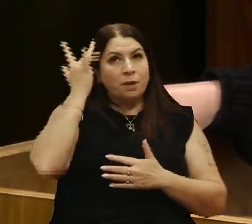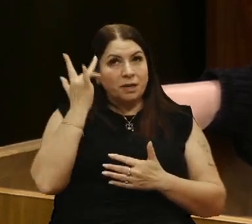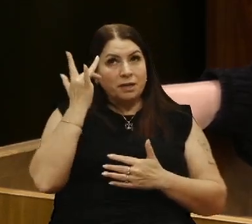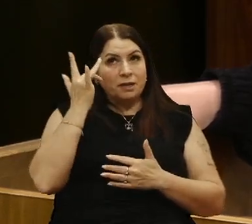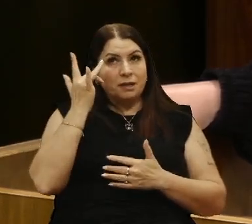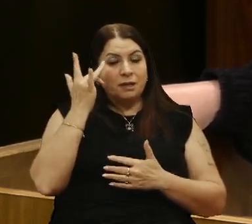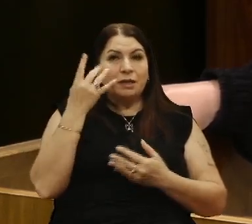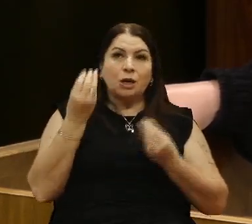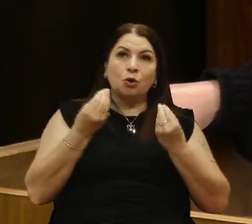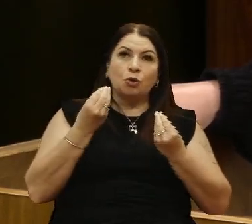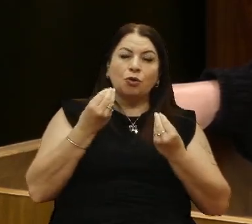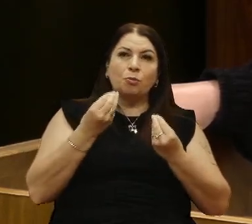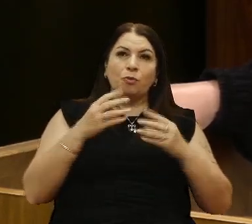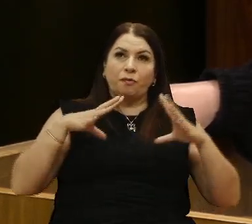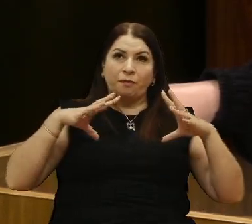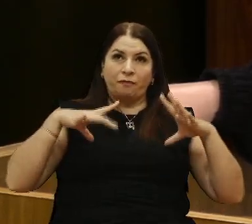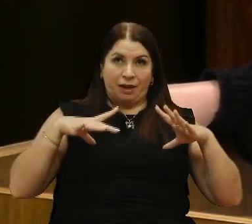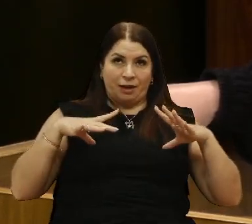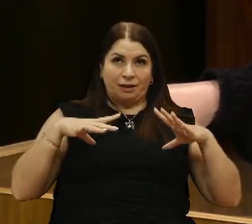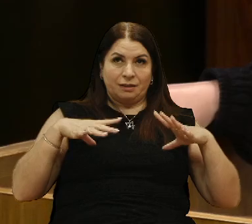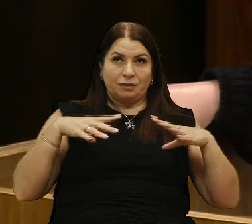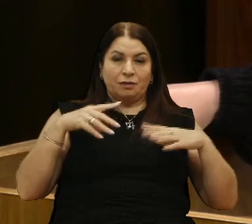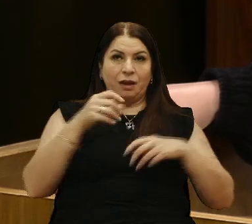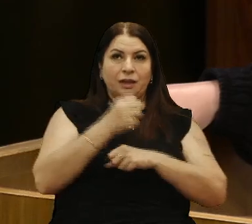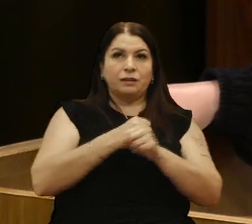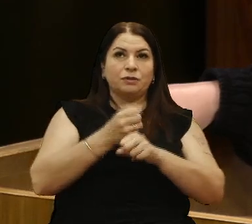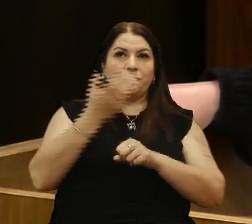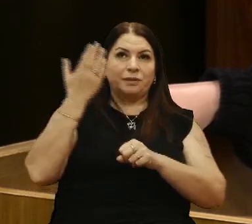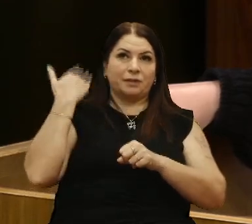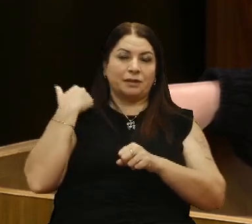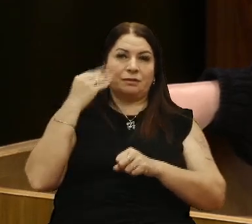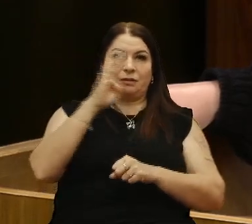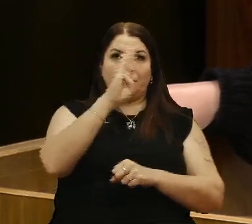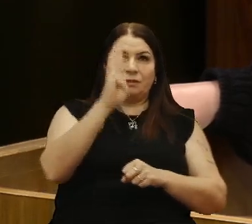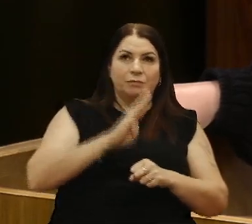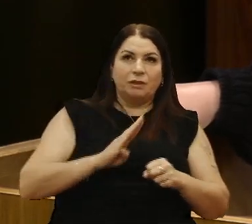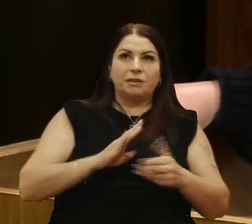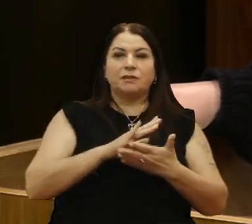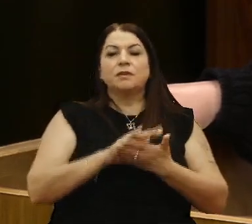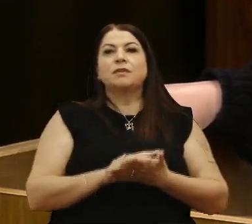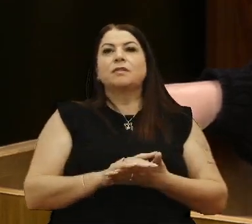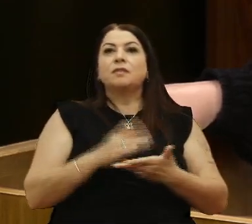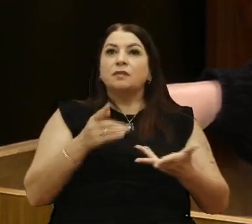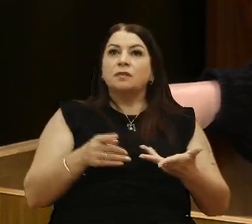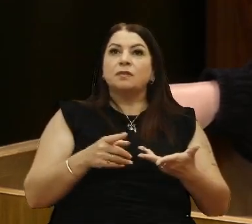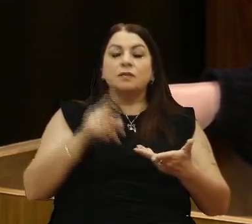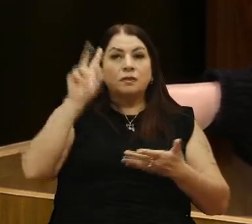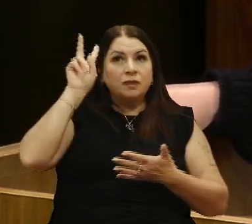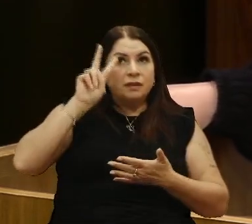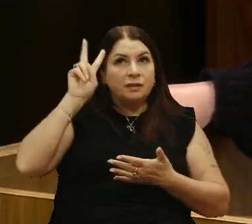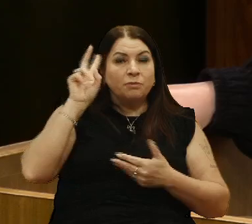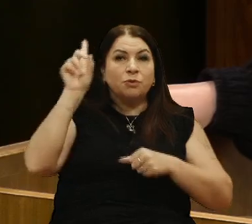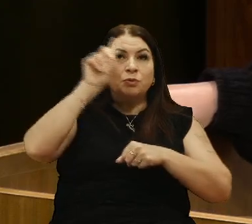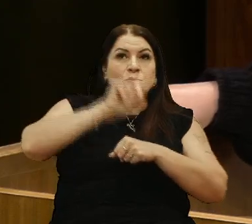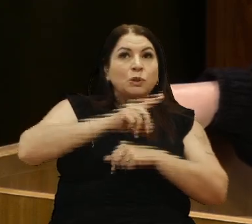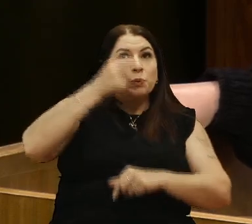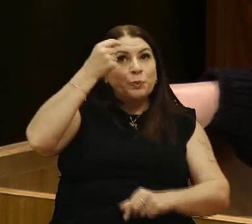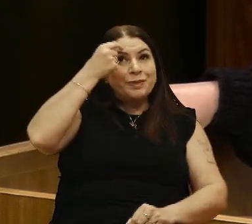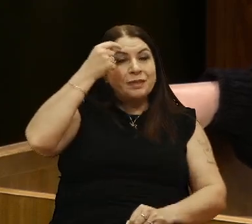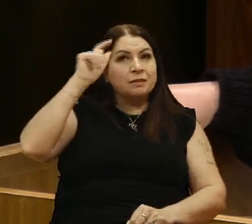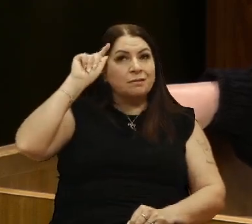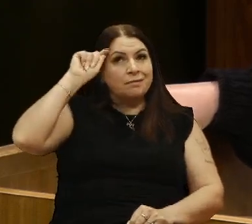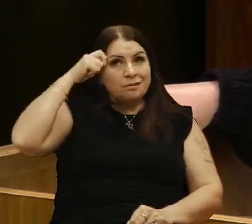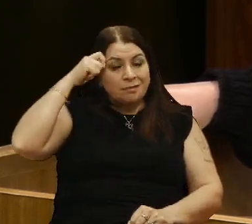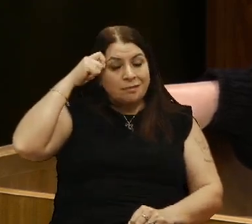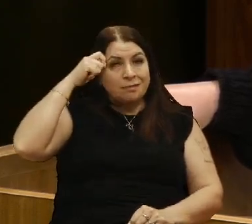agora como um feriado, desde o ano passado no Brasil, para que a gente lembre o Dia da Consciência